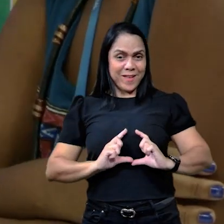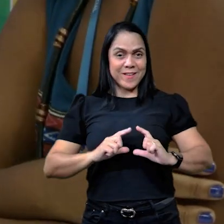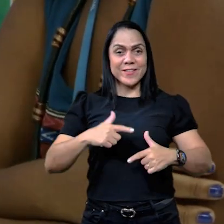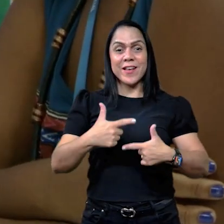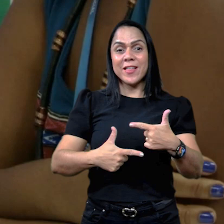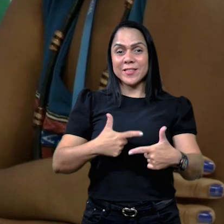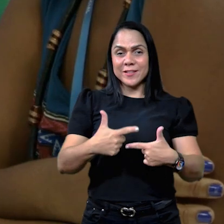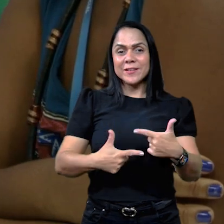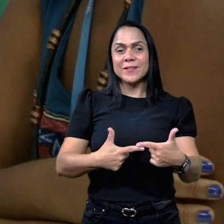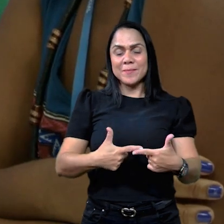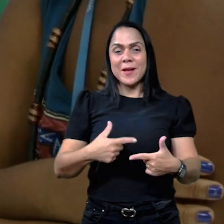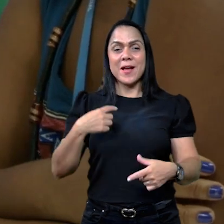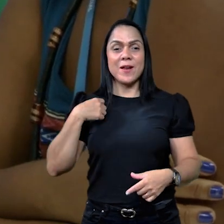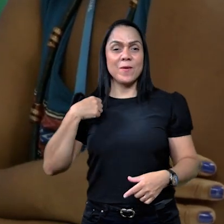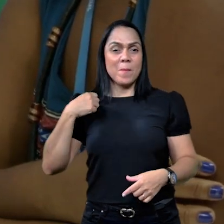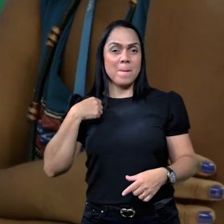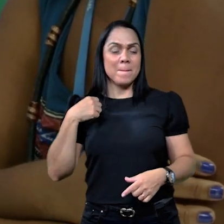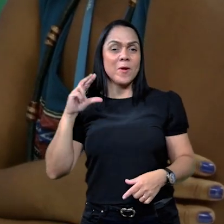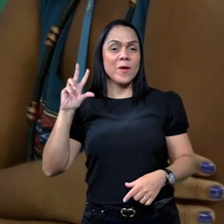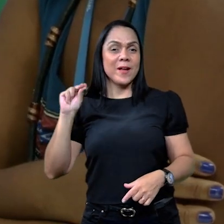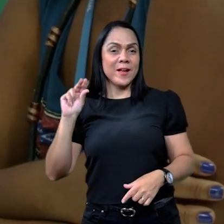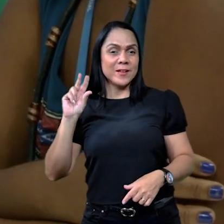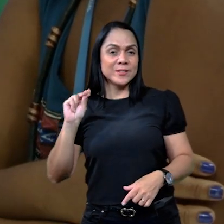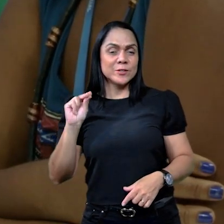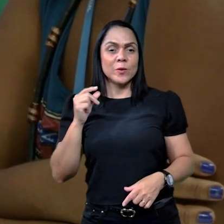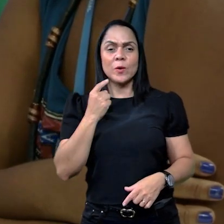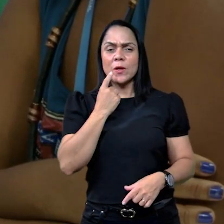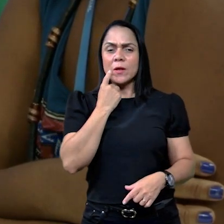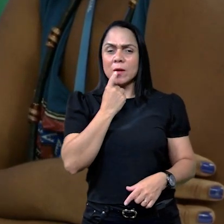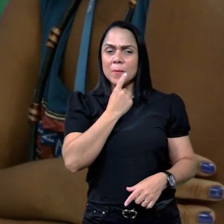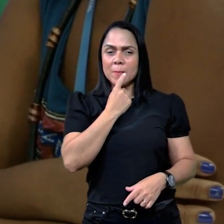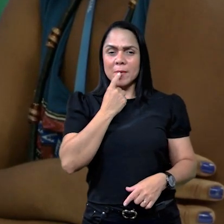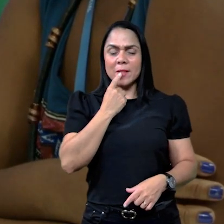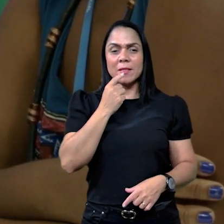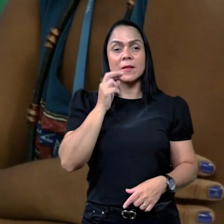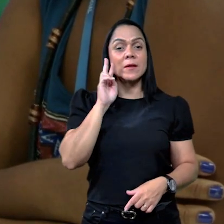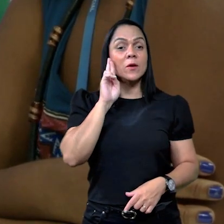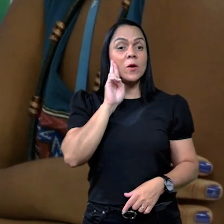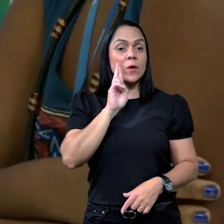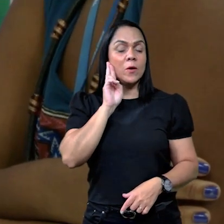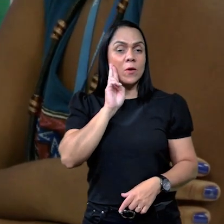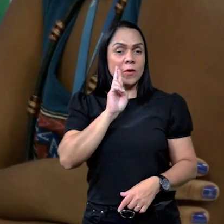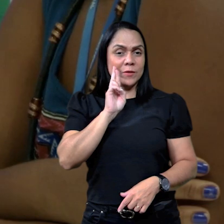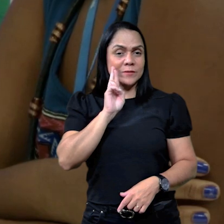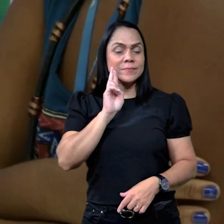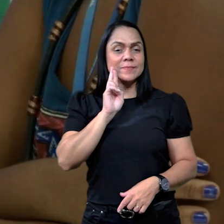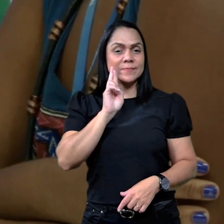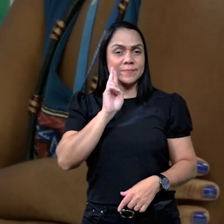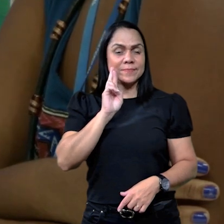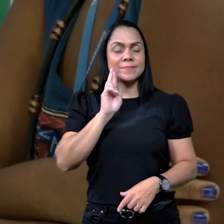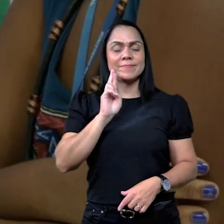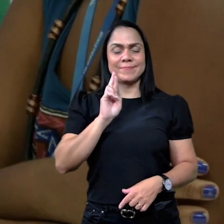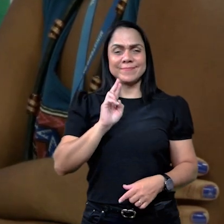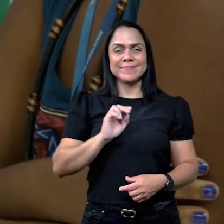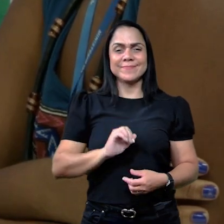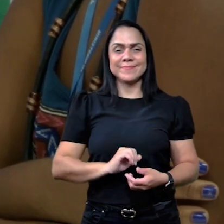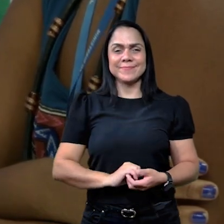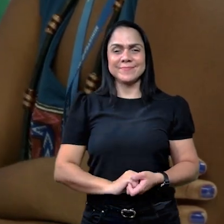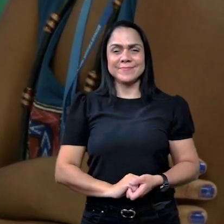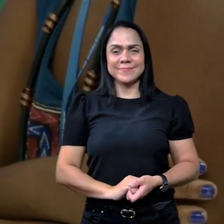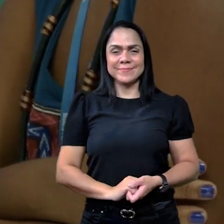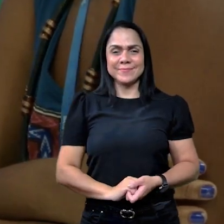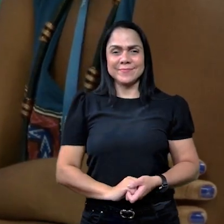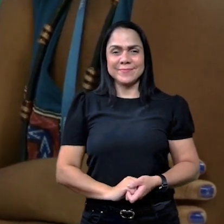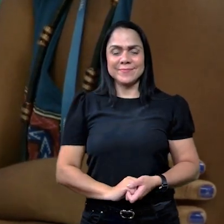trabalho, uma blusa azul e um batom rosa. Bom, é